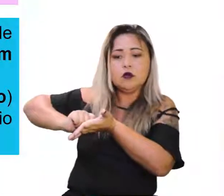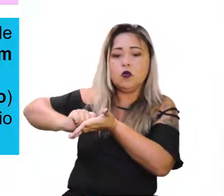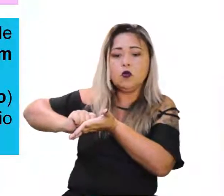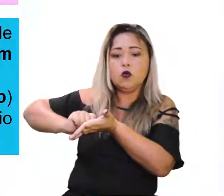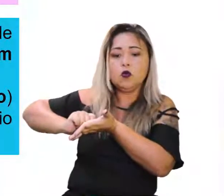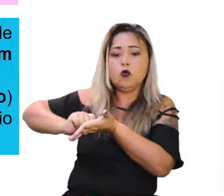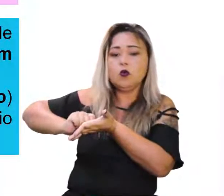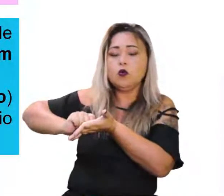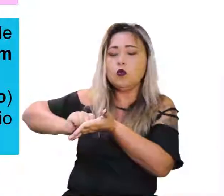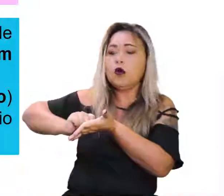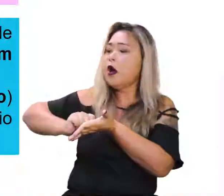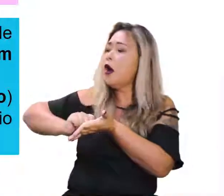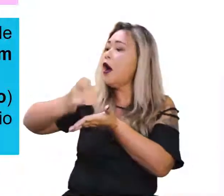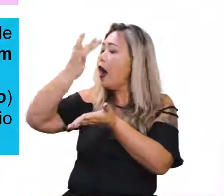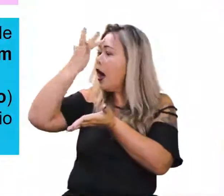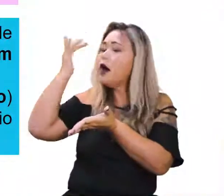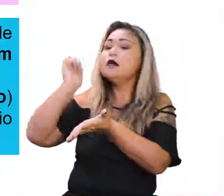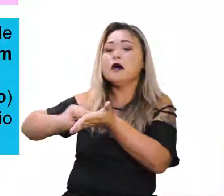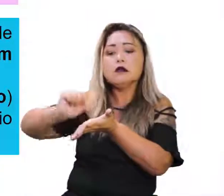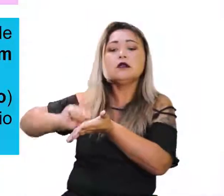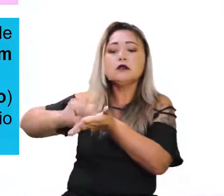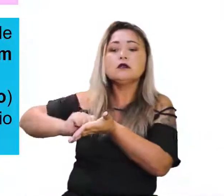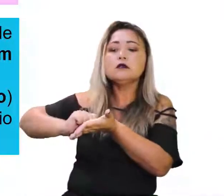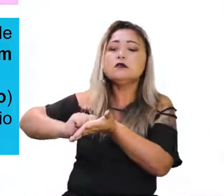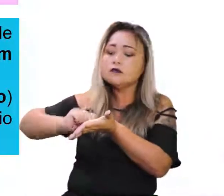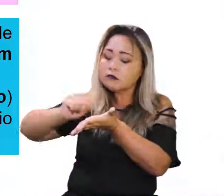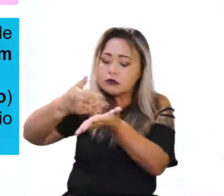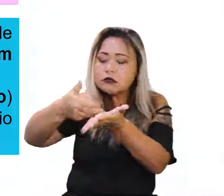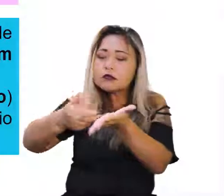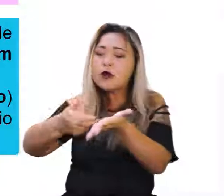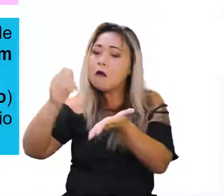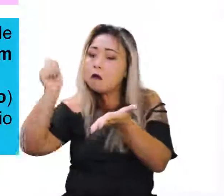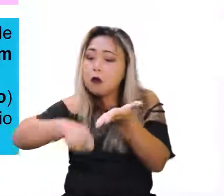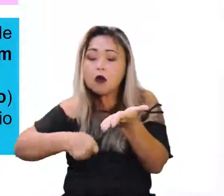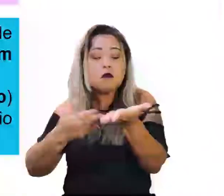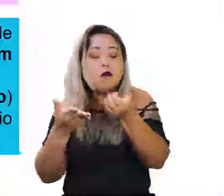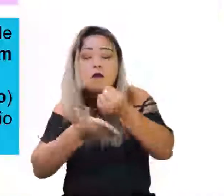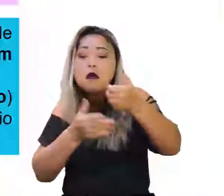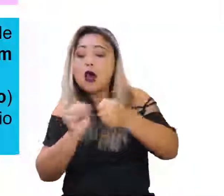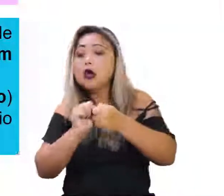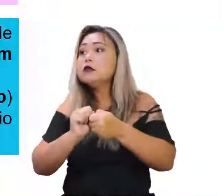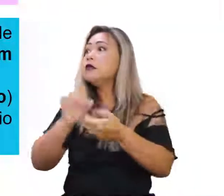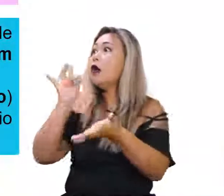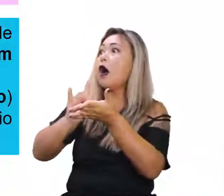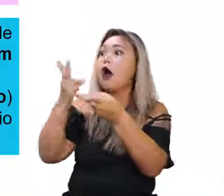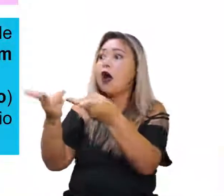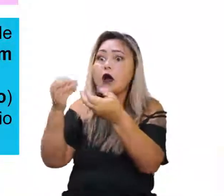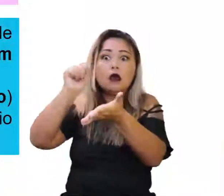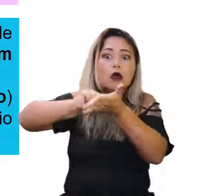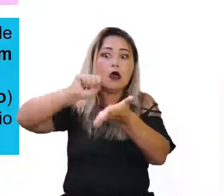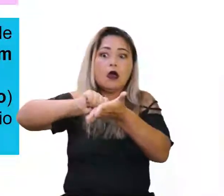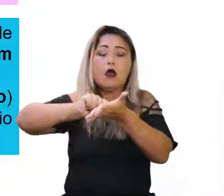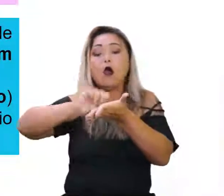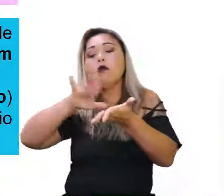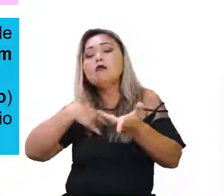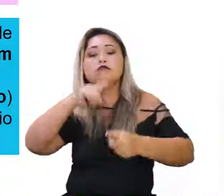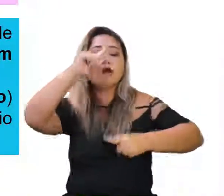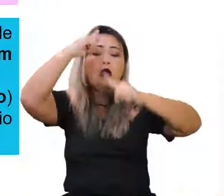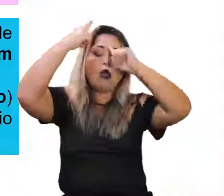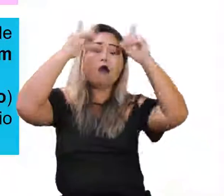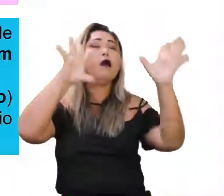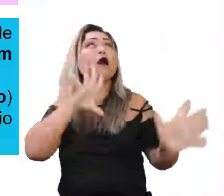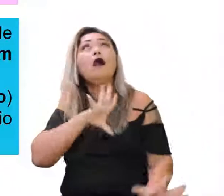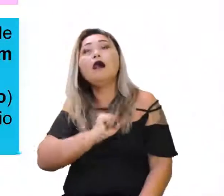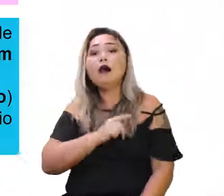autor, aquela pessoa que vai escrever que escreve a história, Isso. ele pode se basear em fatos reais, fictícios,